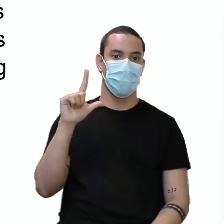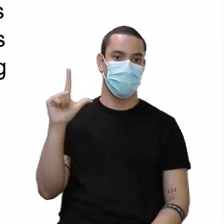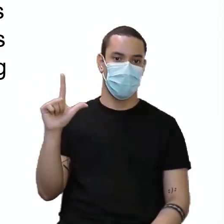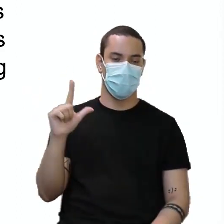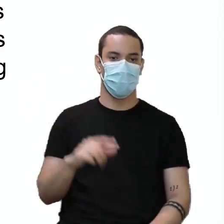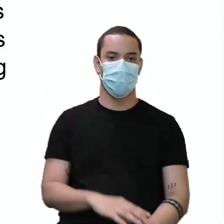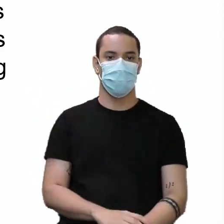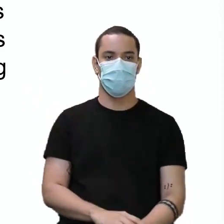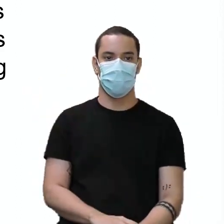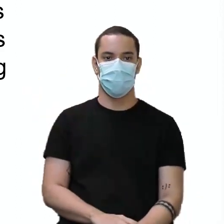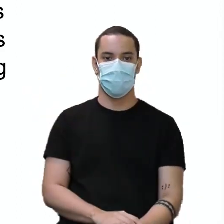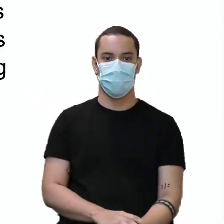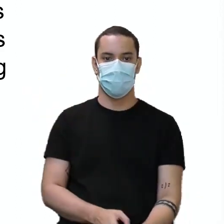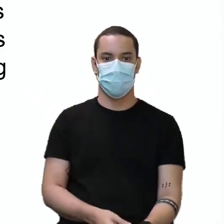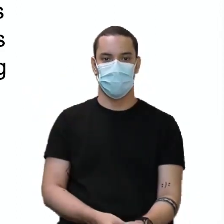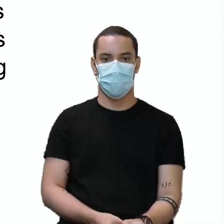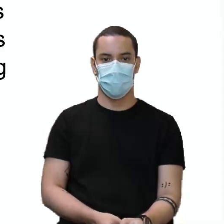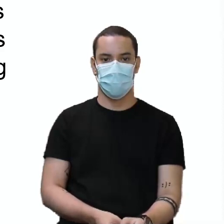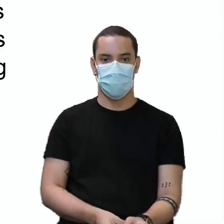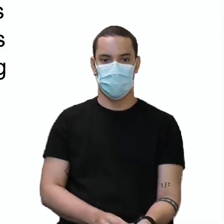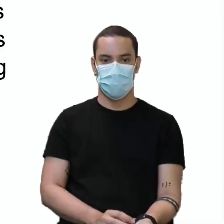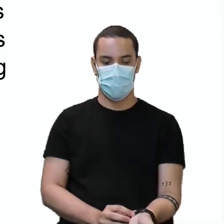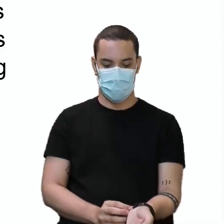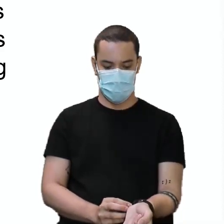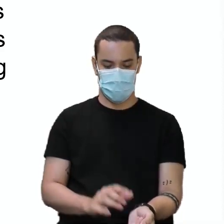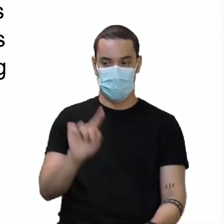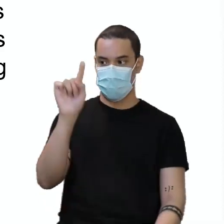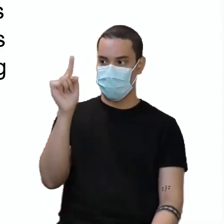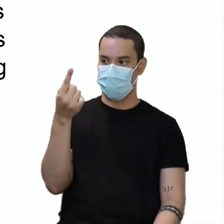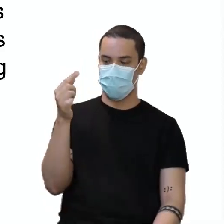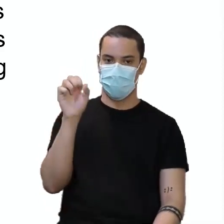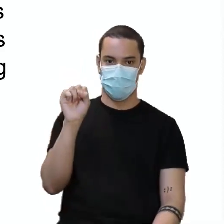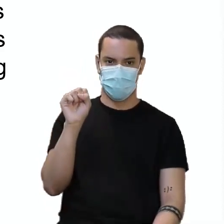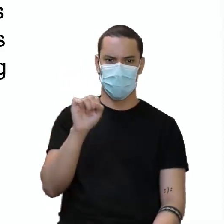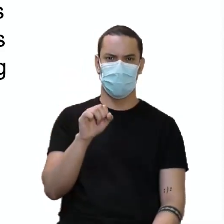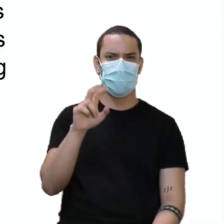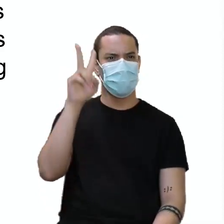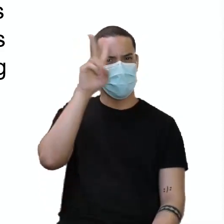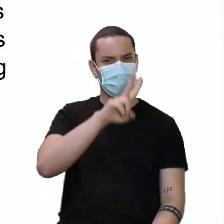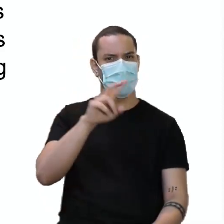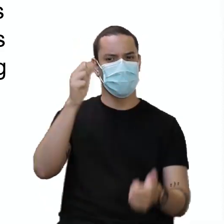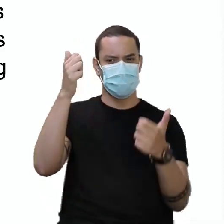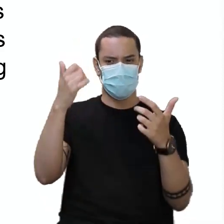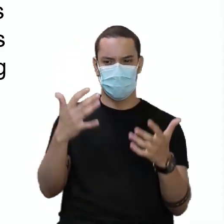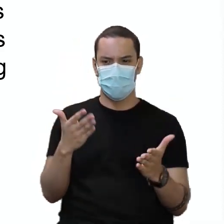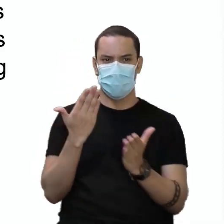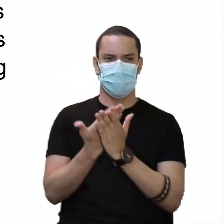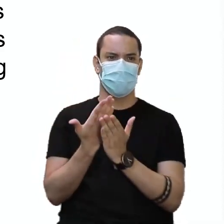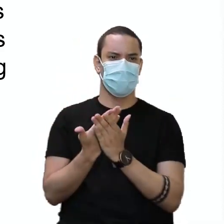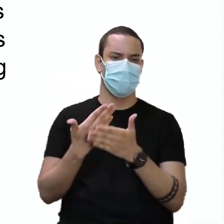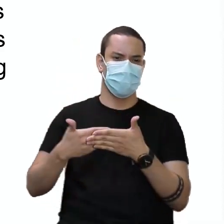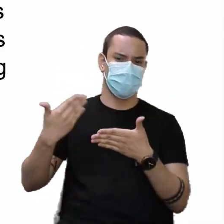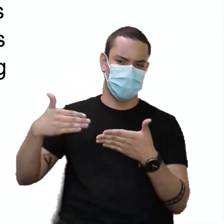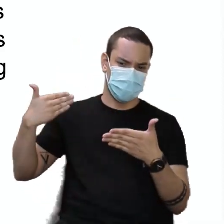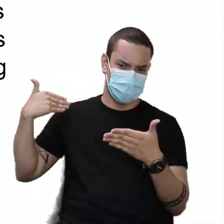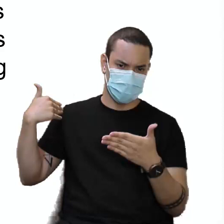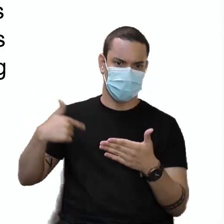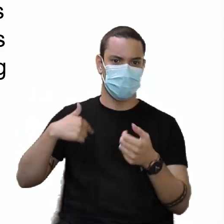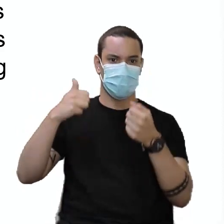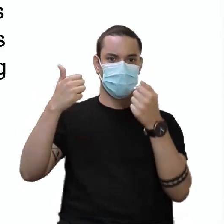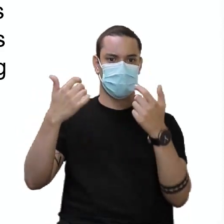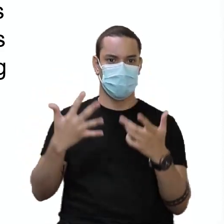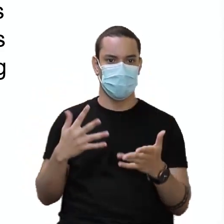Bill's Day. Esse apóstrofo S aqui dá aquela ideia, eu já comentei para vocês em uma das aulas, da ideia do